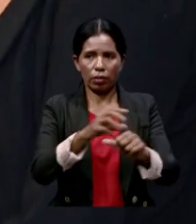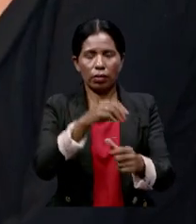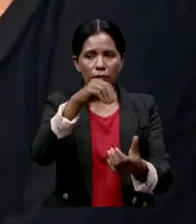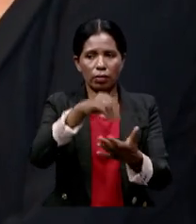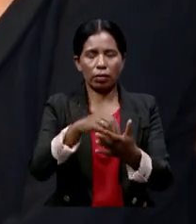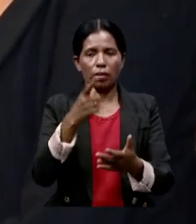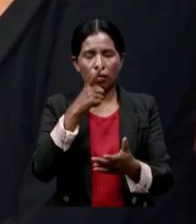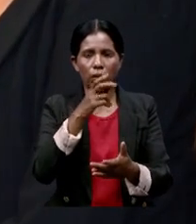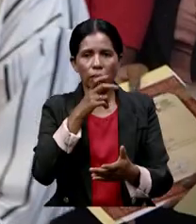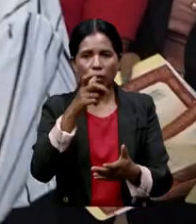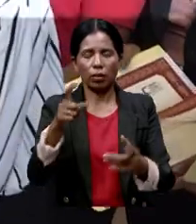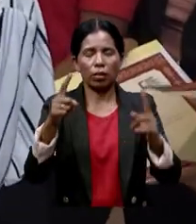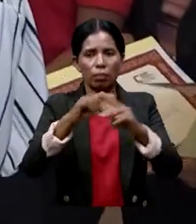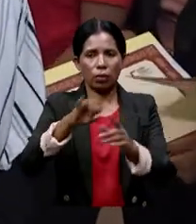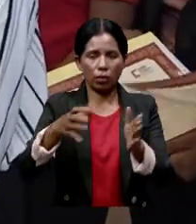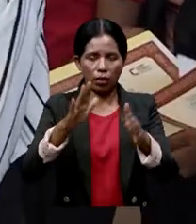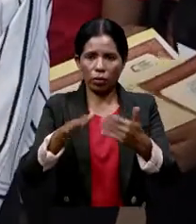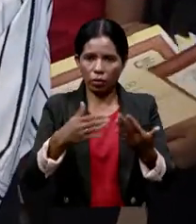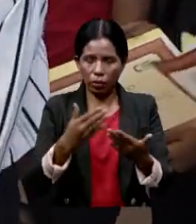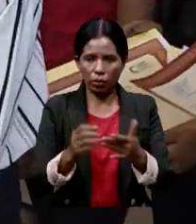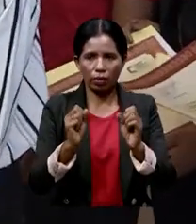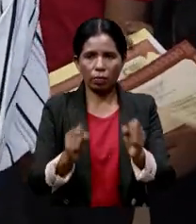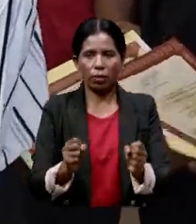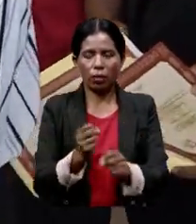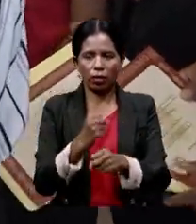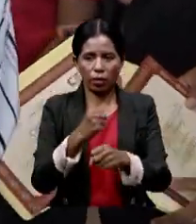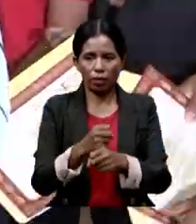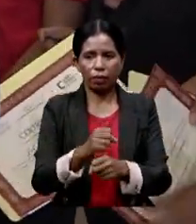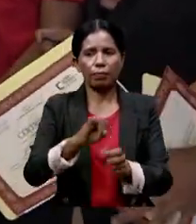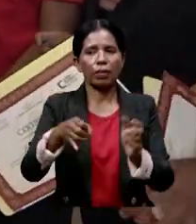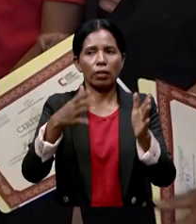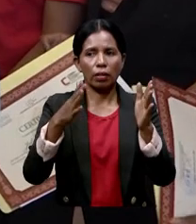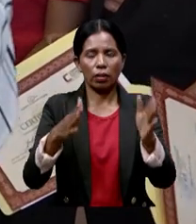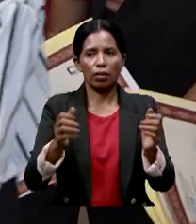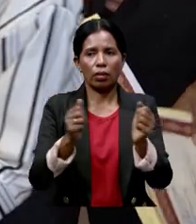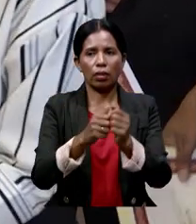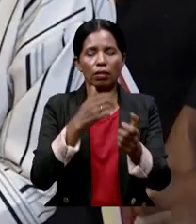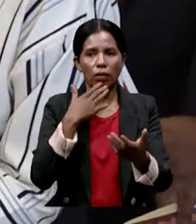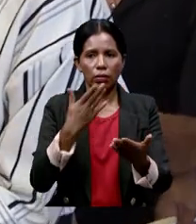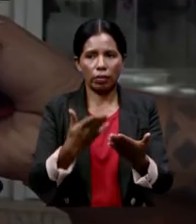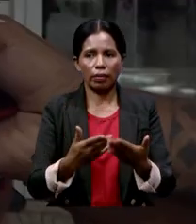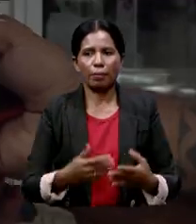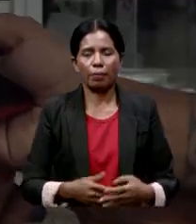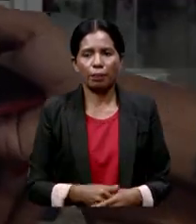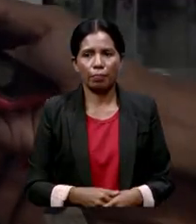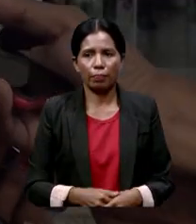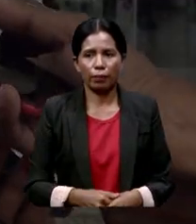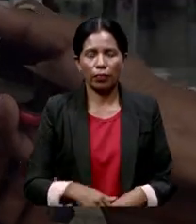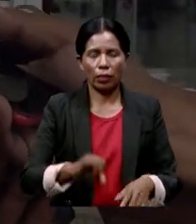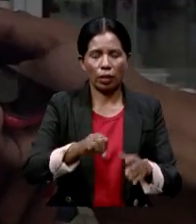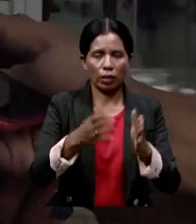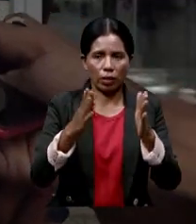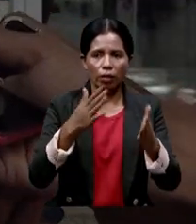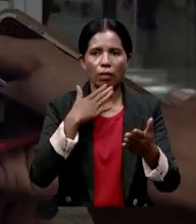em português para jornalista, não é? Bele produz conteúdo jornalismo ou qualificado. Acho que os jornalistas deram um